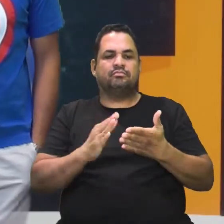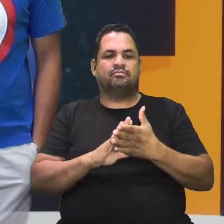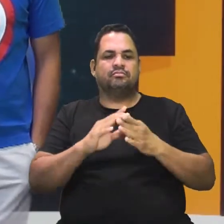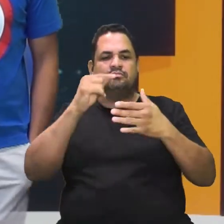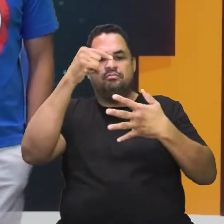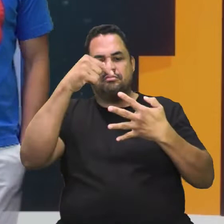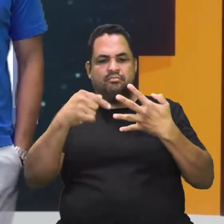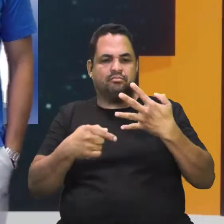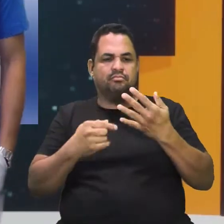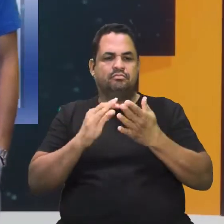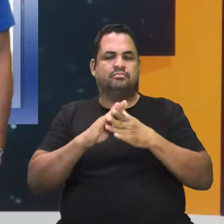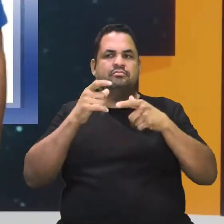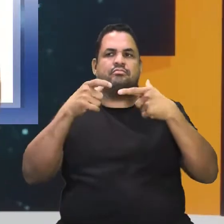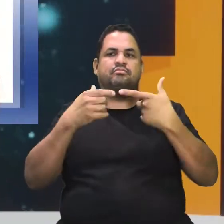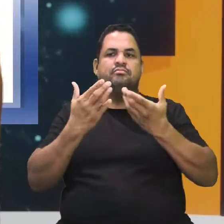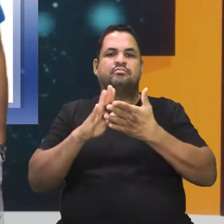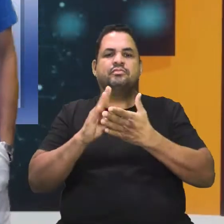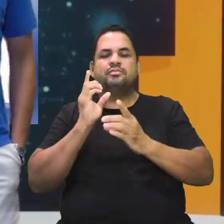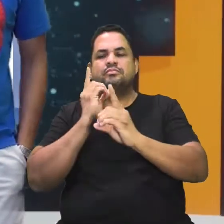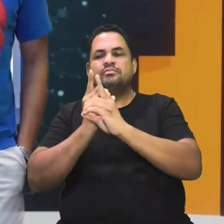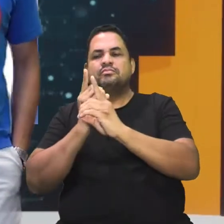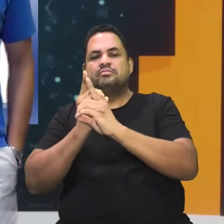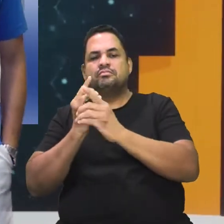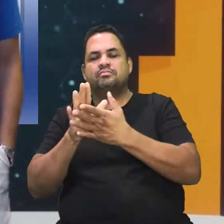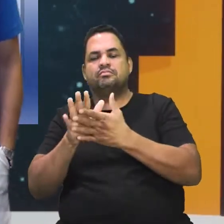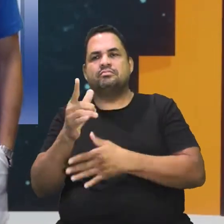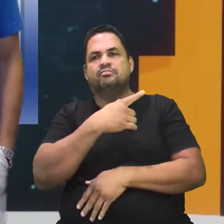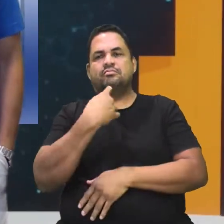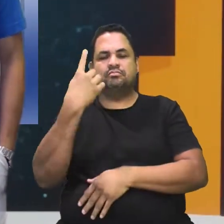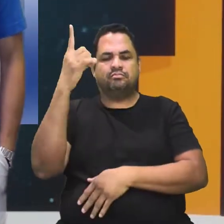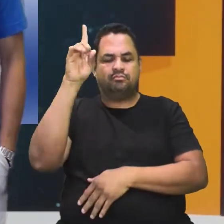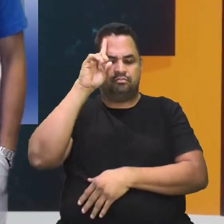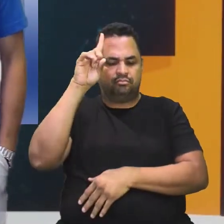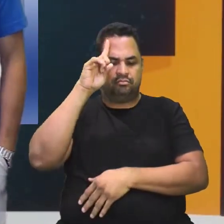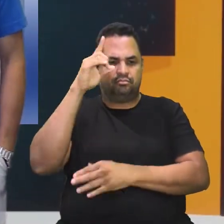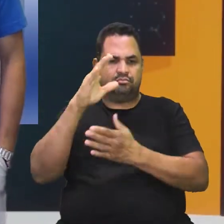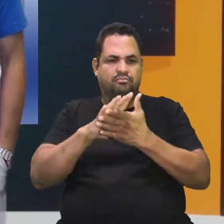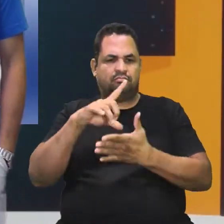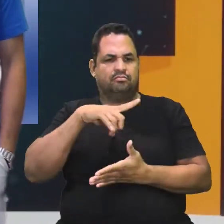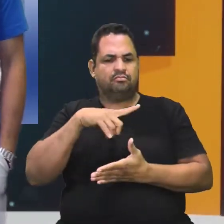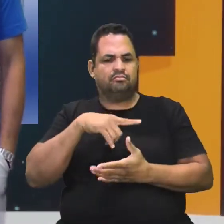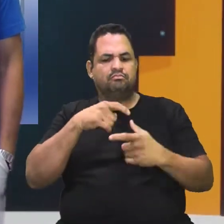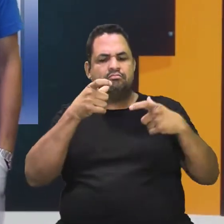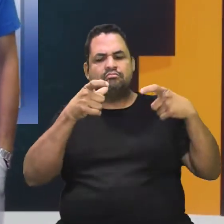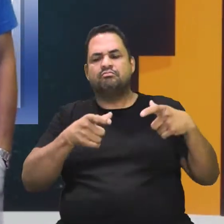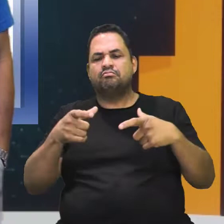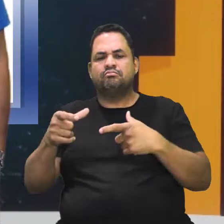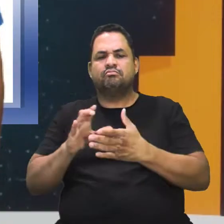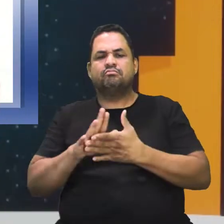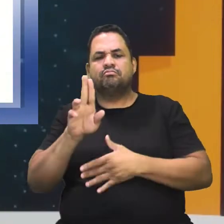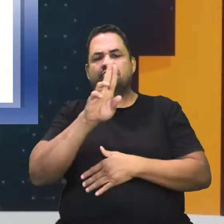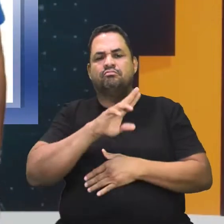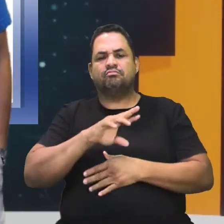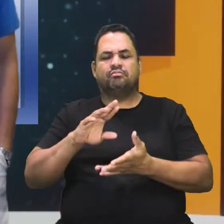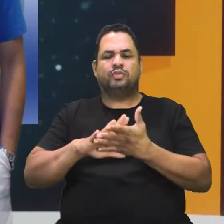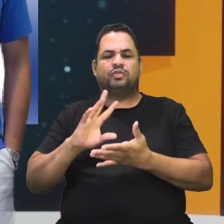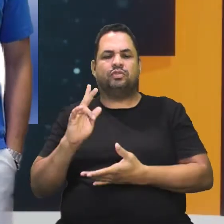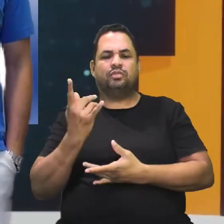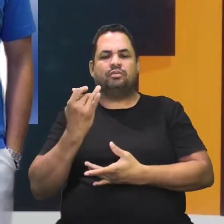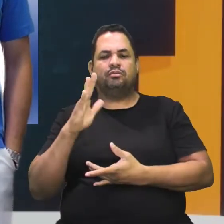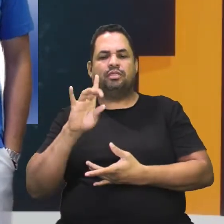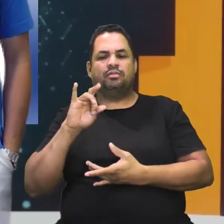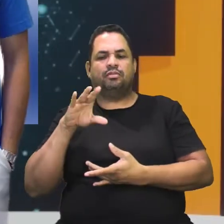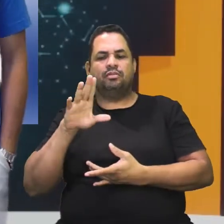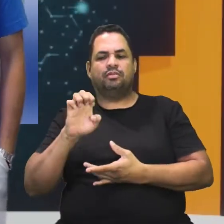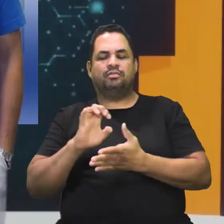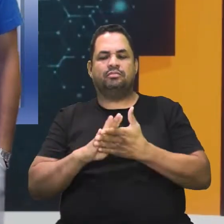os elementos, onde isso a gente pode encontrar isso no nosso dia a dia. Será que existe algum lugar que faz o uso da hipérbole, né? É